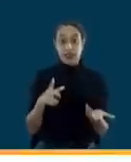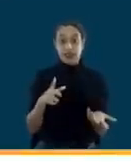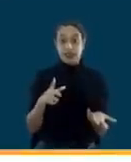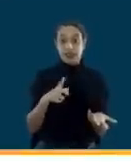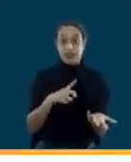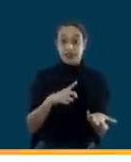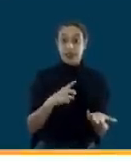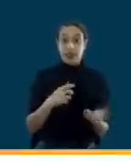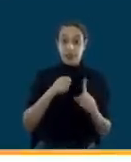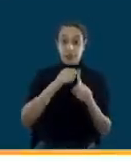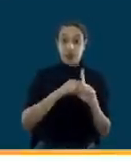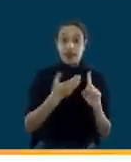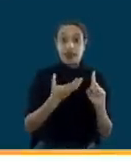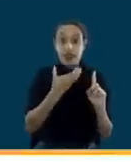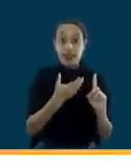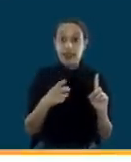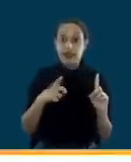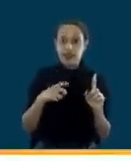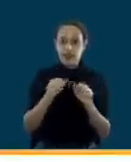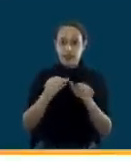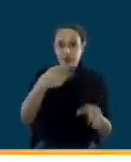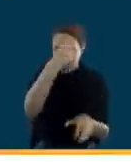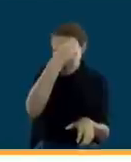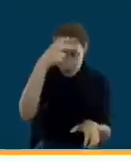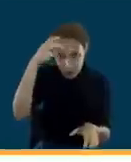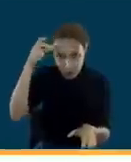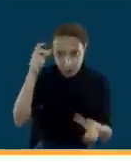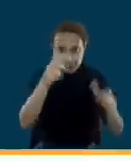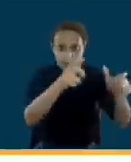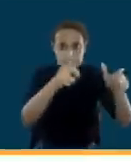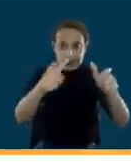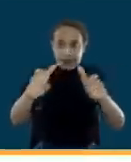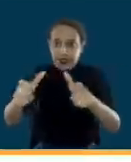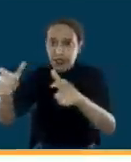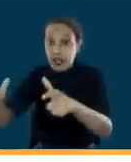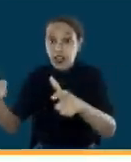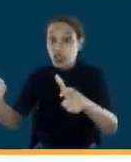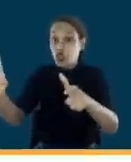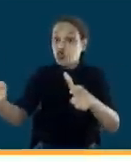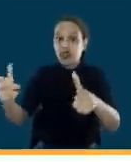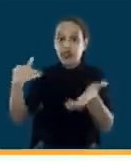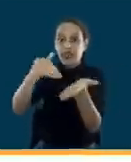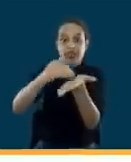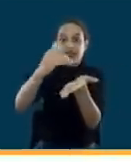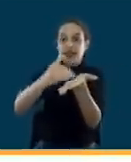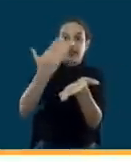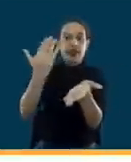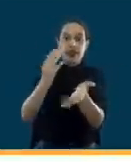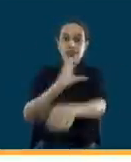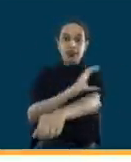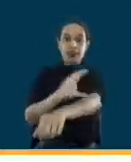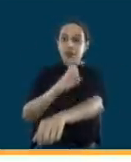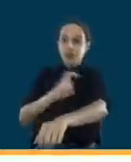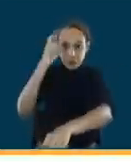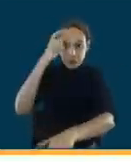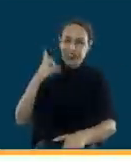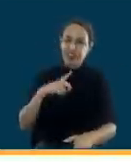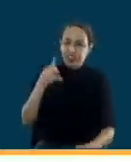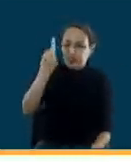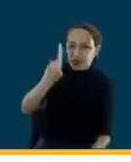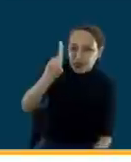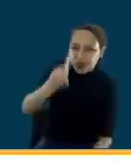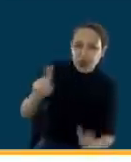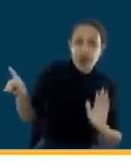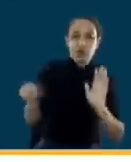de 3.500 habitantes, onde você não tem uma Secretaria de Cultura, você tem uma Diretoria de Cultura, que faz parte de um Departamento de